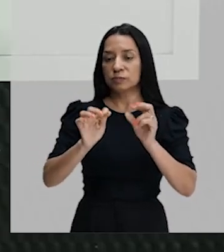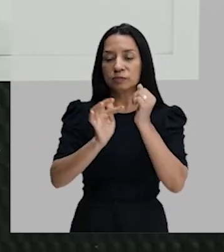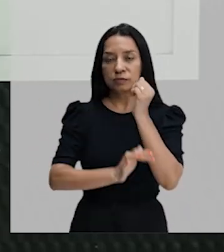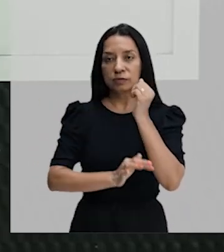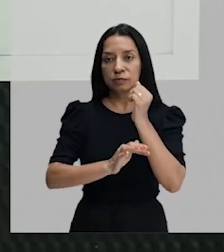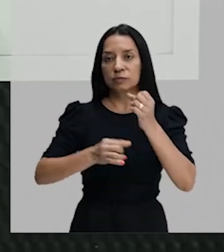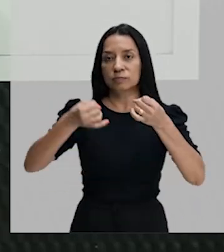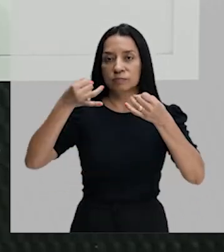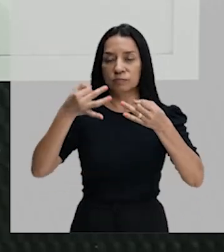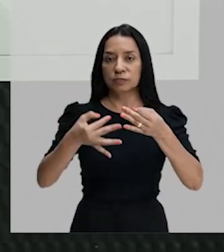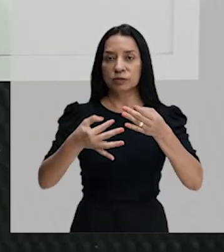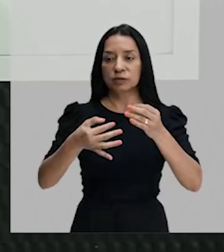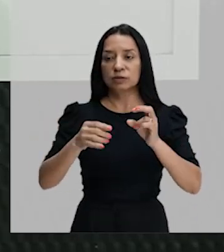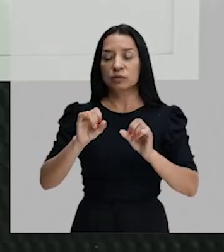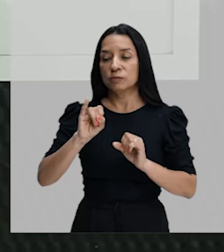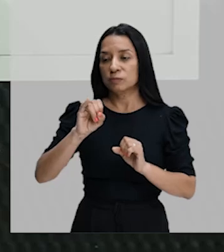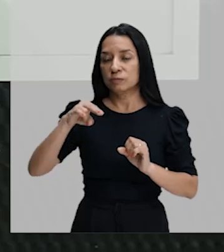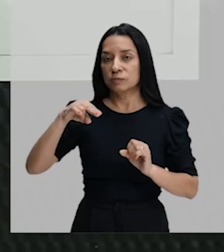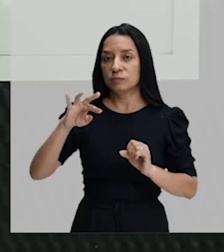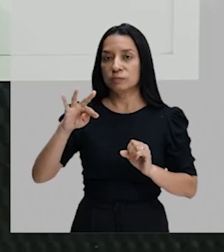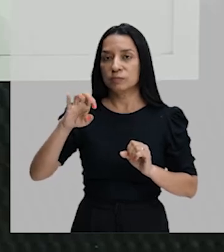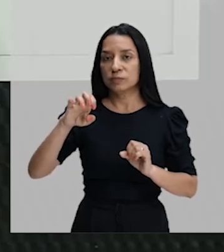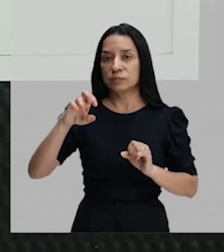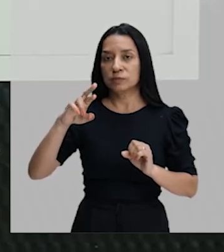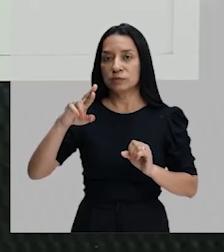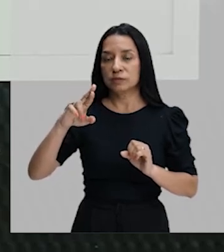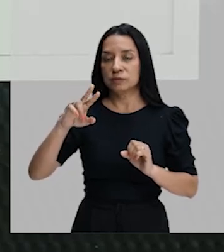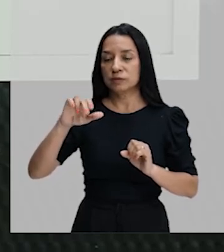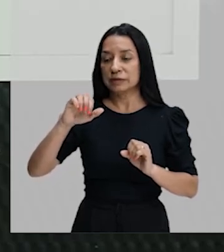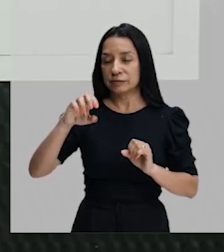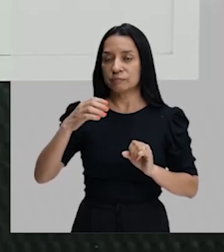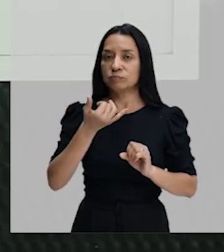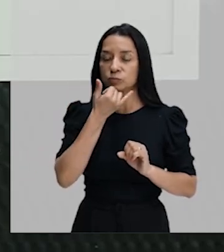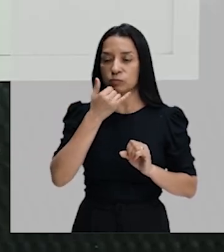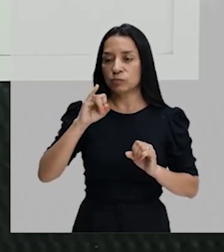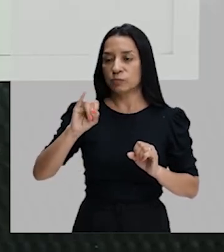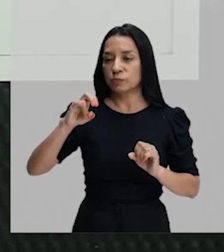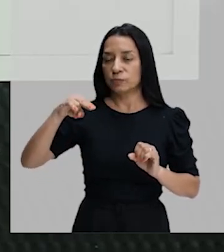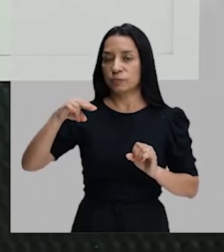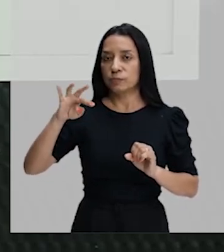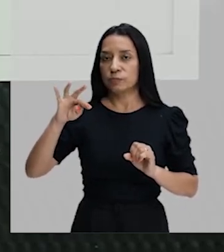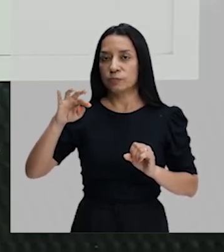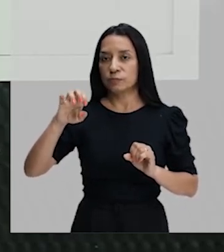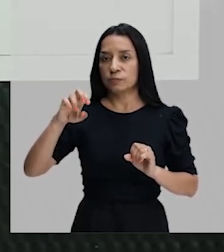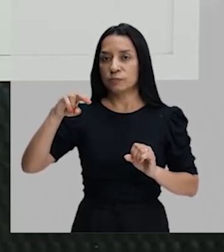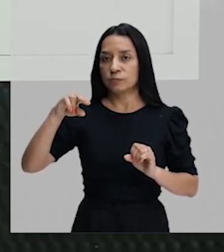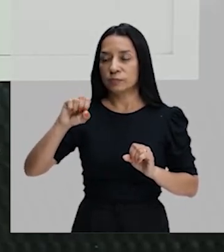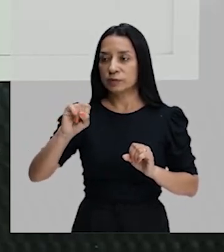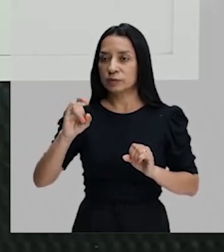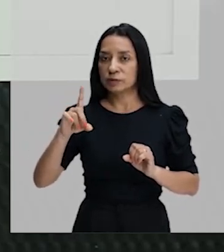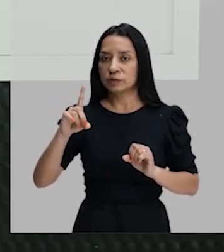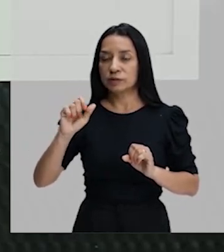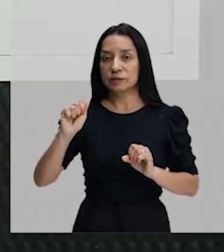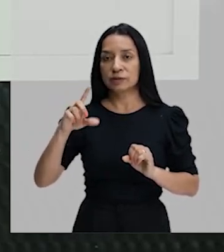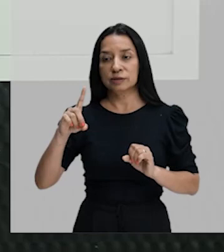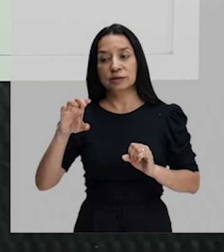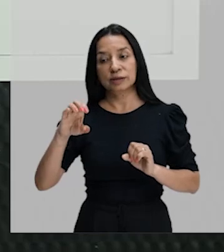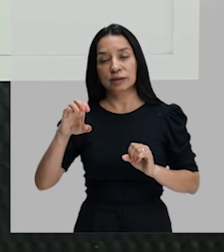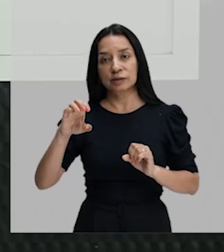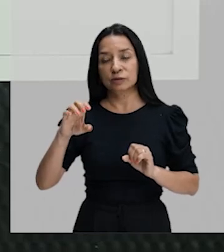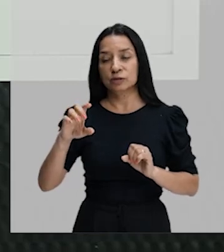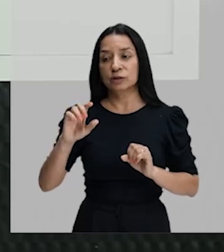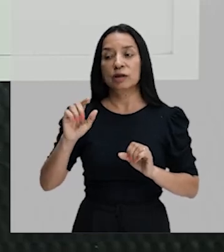fisicamente falando, a intensidade ou módulo nada mais é do que o tamanho do vetor. Então, nós estamos falando